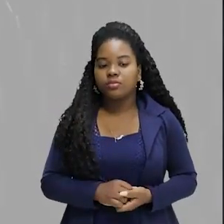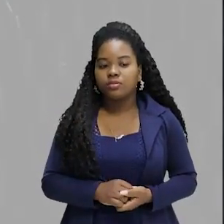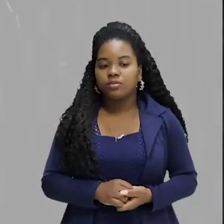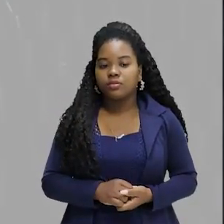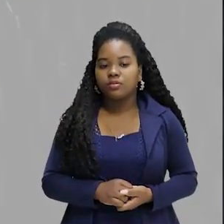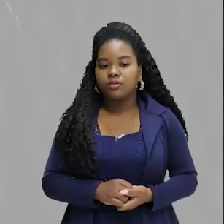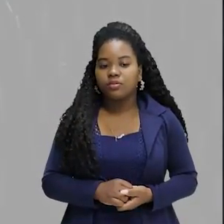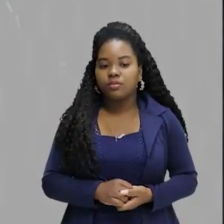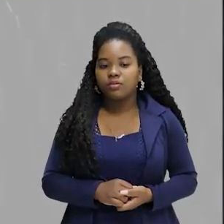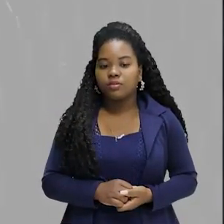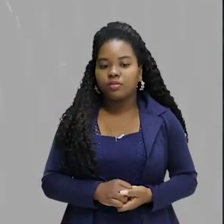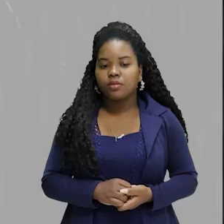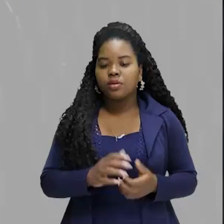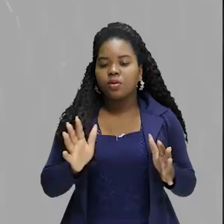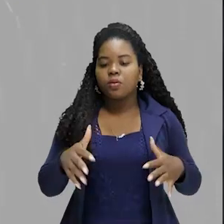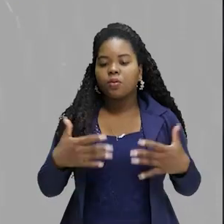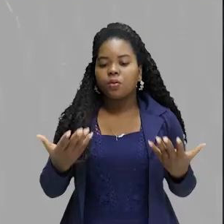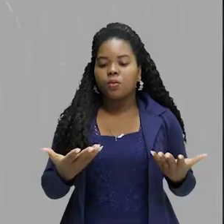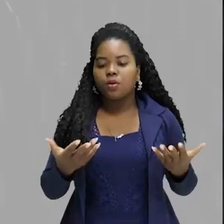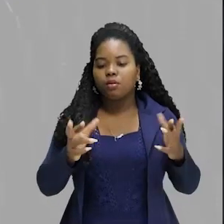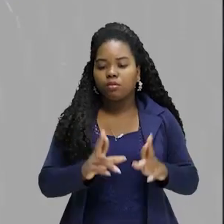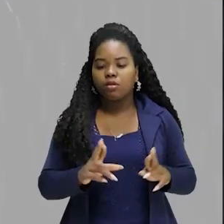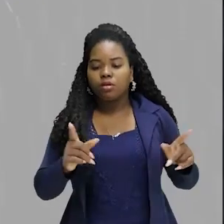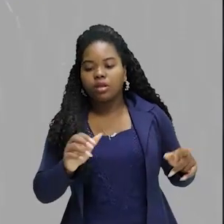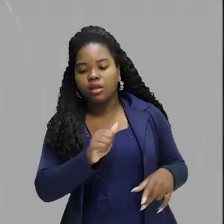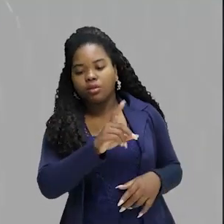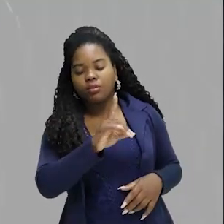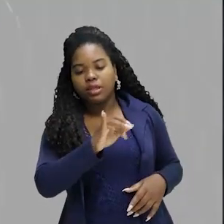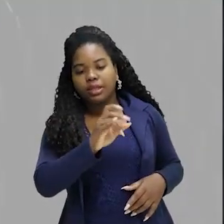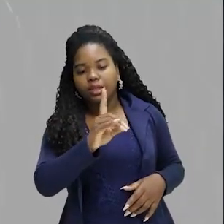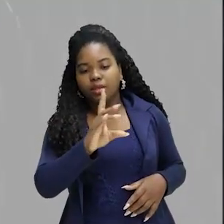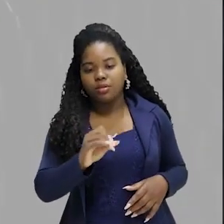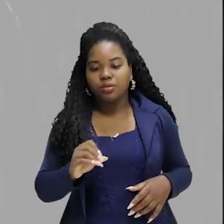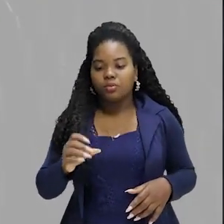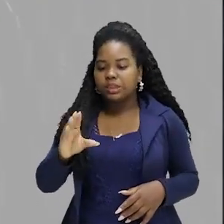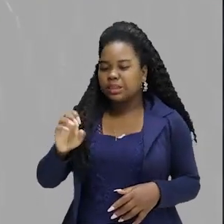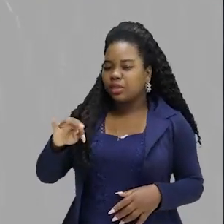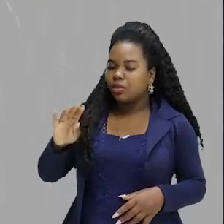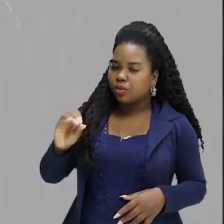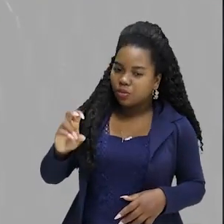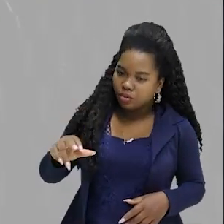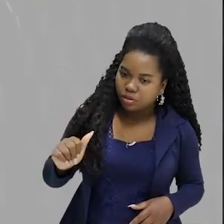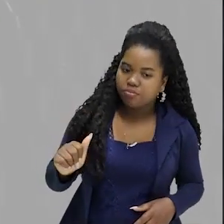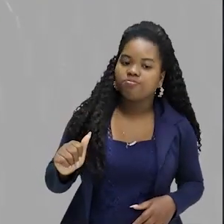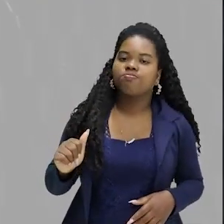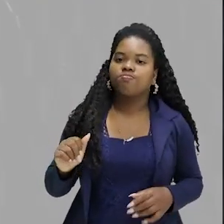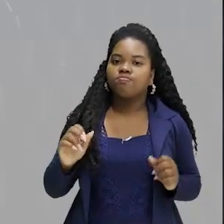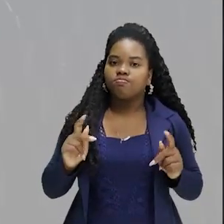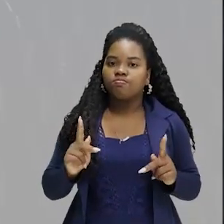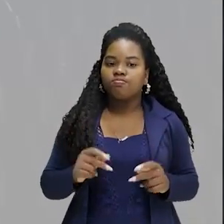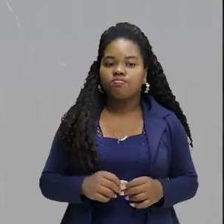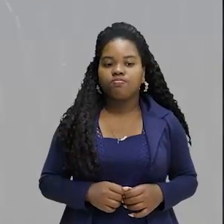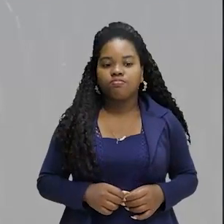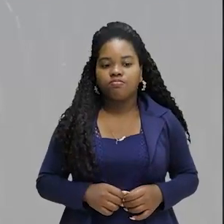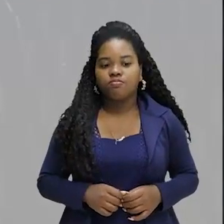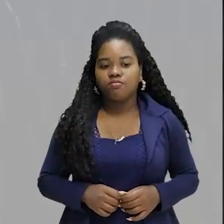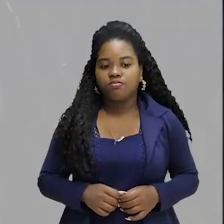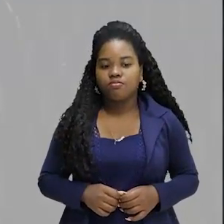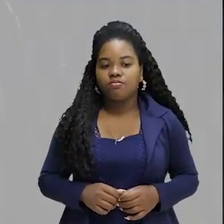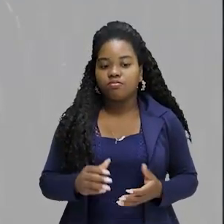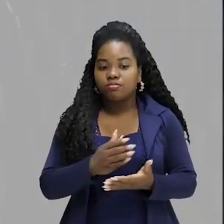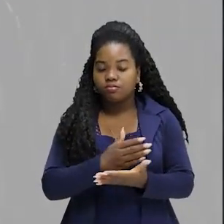E se é possível diferenciar aldeído de cetona por meio de reações de oxidação. Beleza? Então